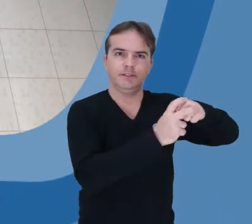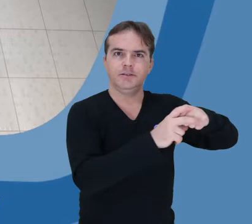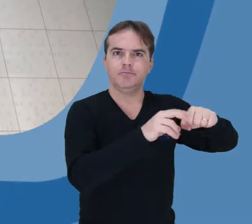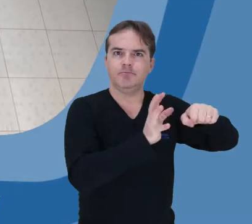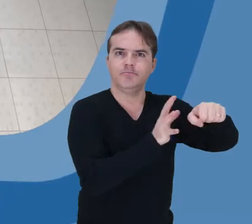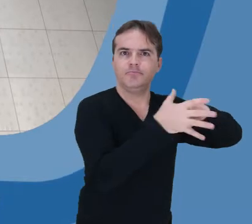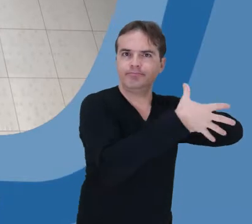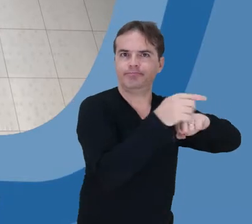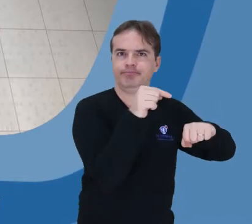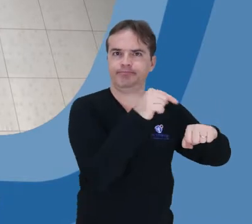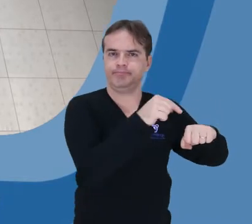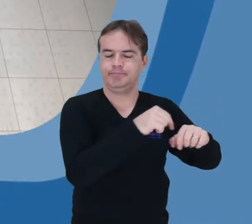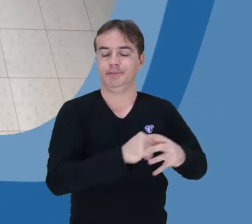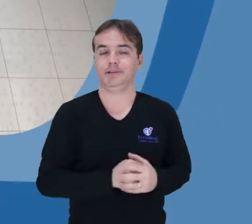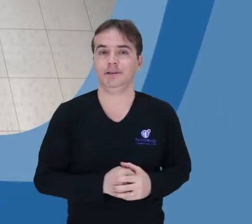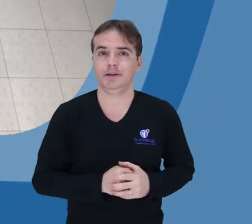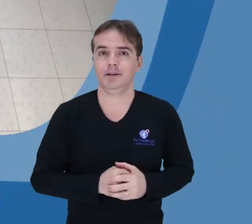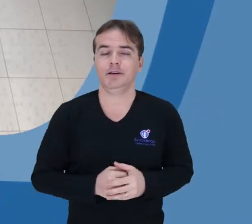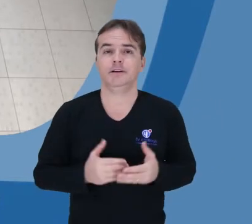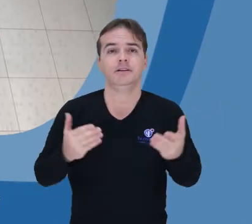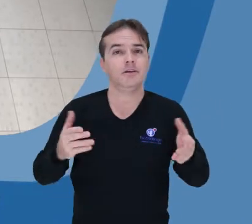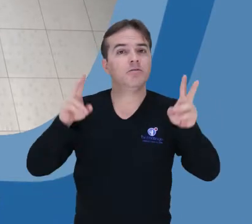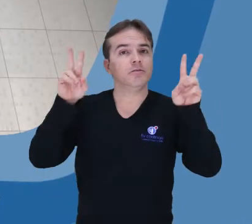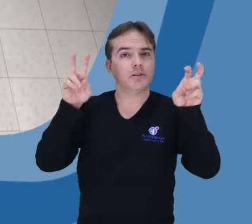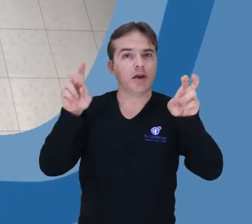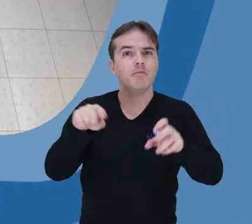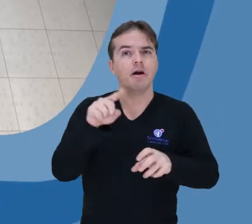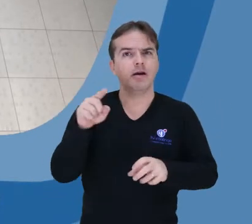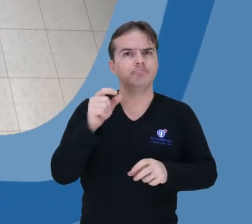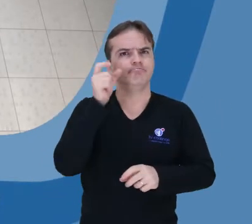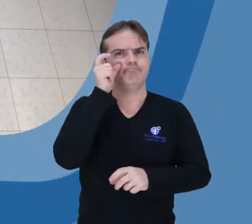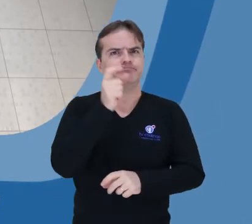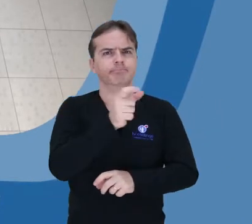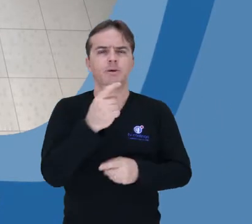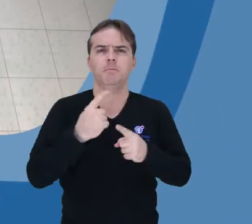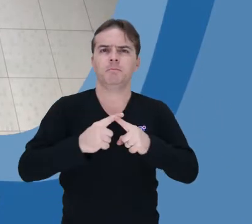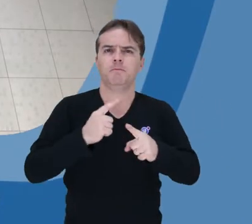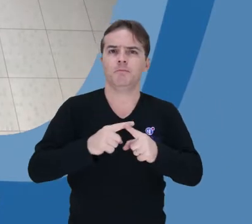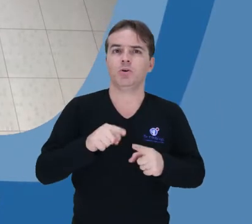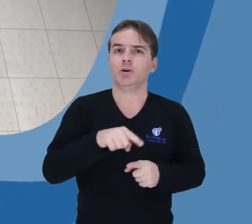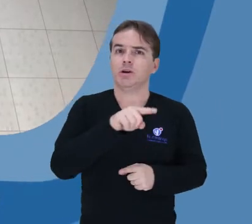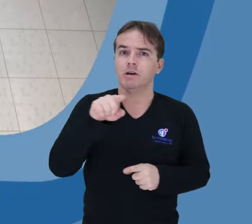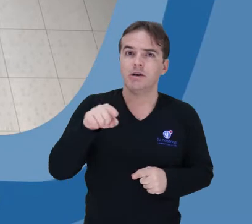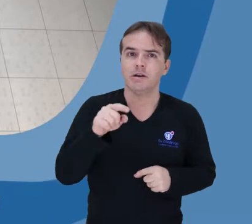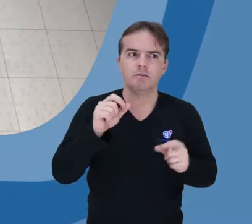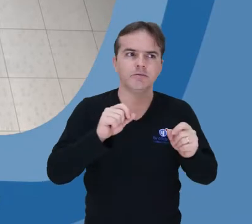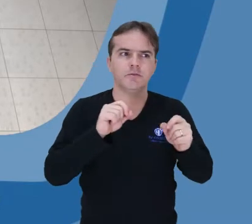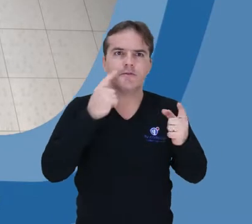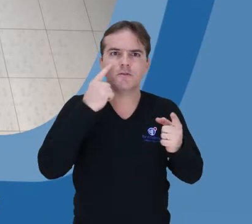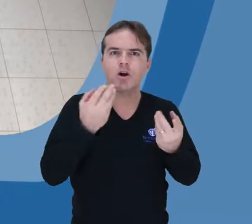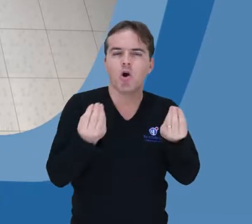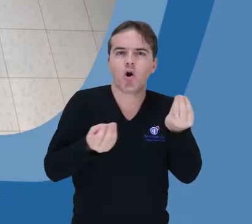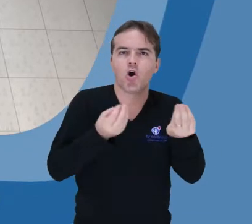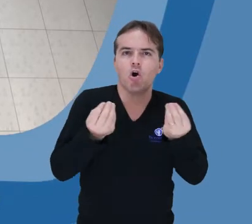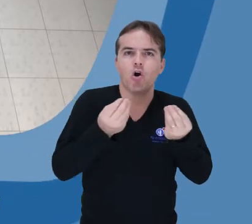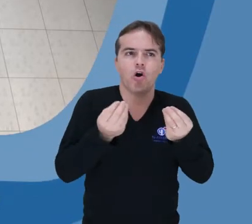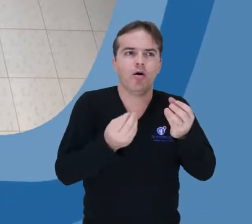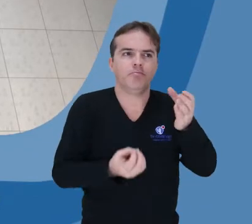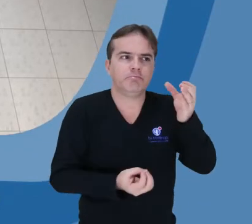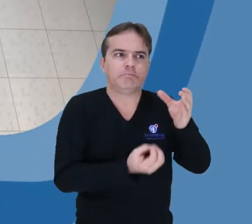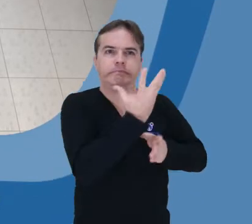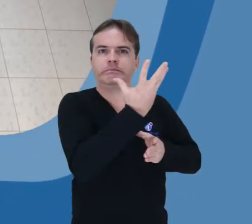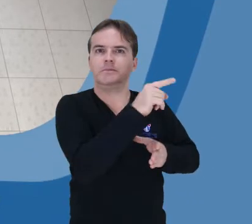um tema extremamente interessante que traz à tona, poderia trazer à tona e poderá trazer à tona